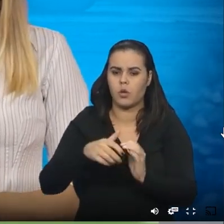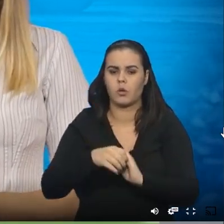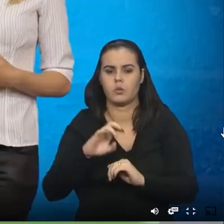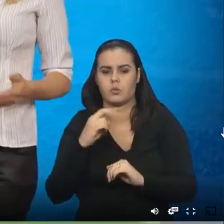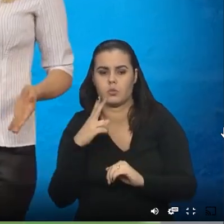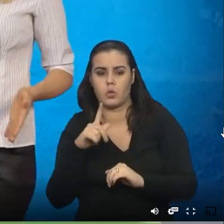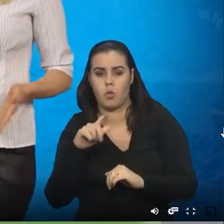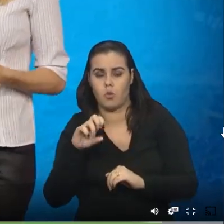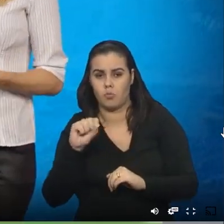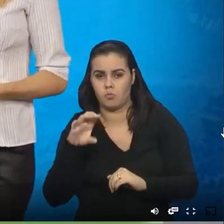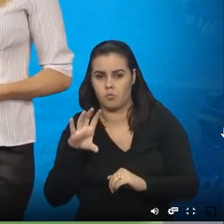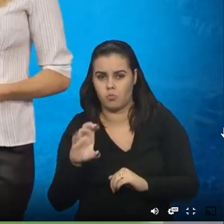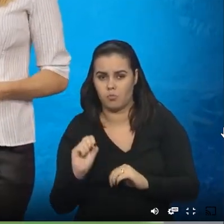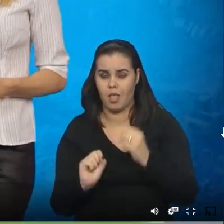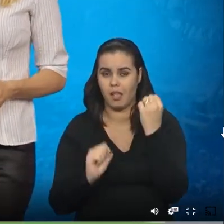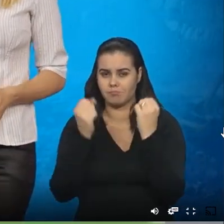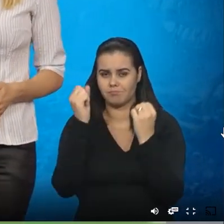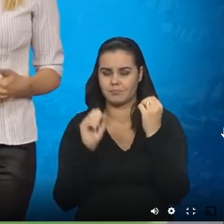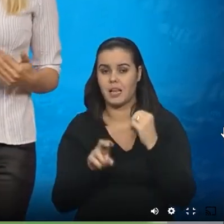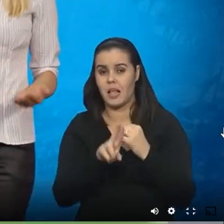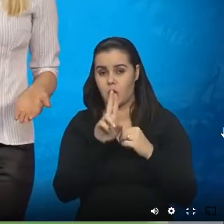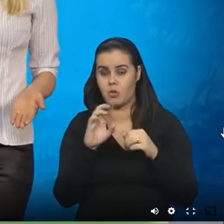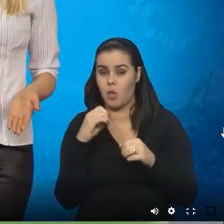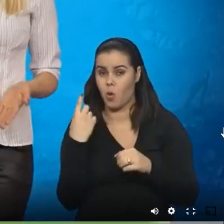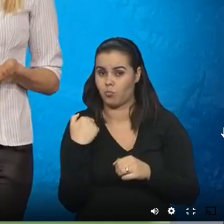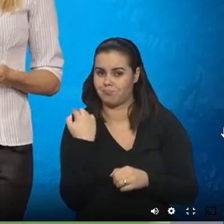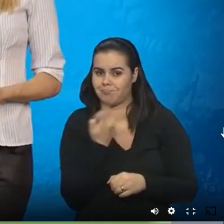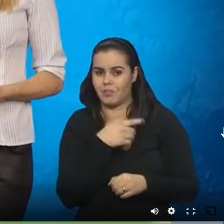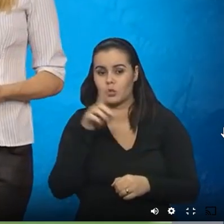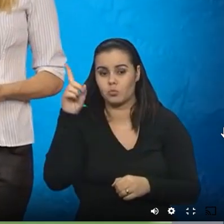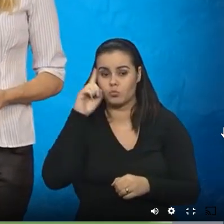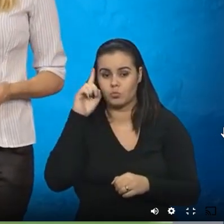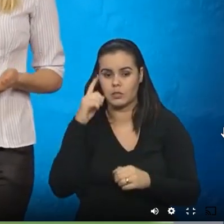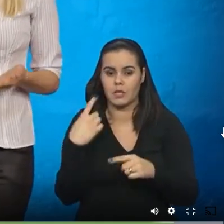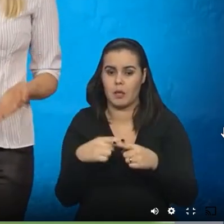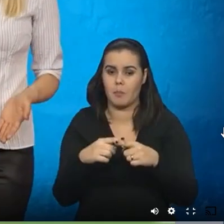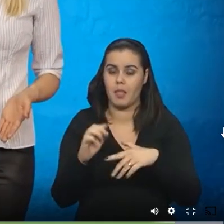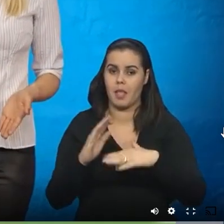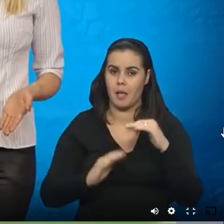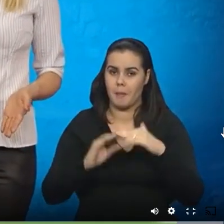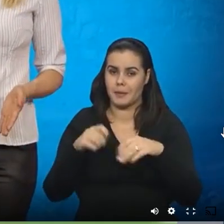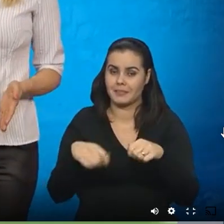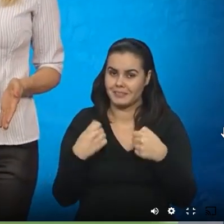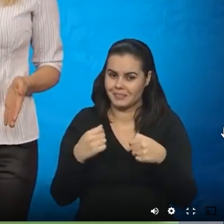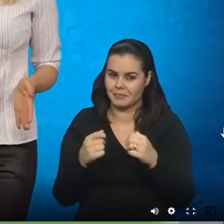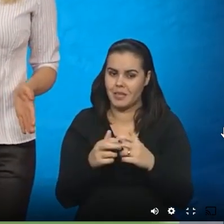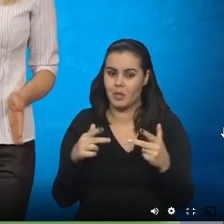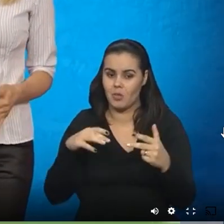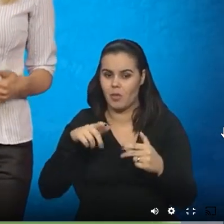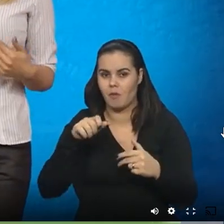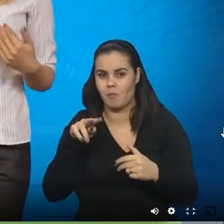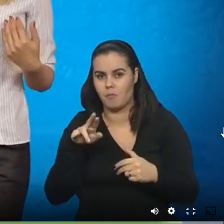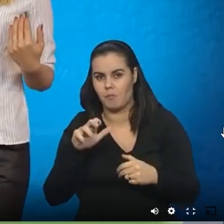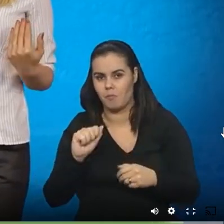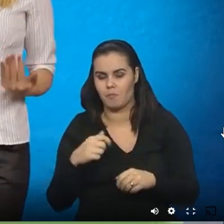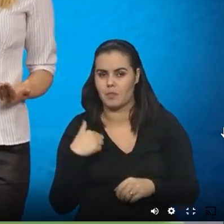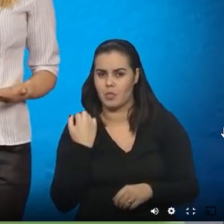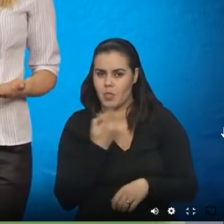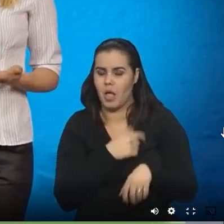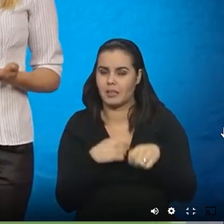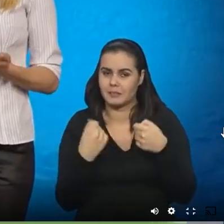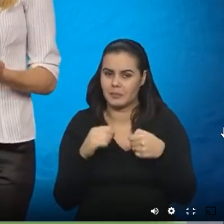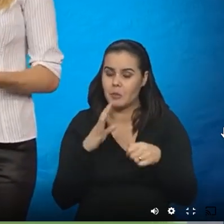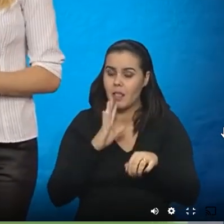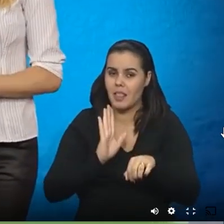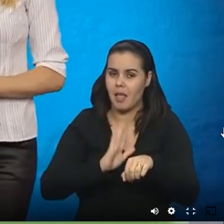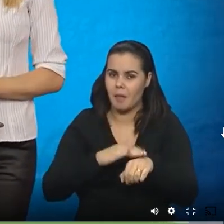dia a dia. E por nossas atividades dependerem tanto de recursos energéticos e de matéria-prima, nós temos que conhecer cada vez mais